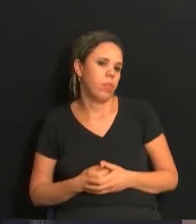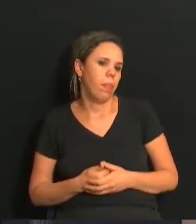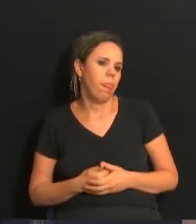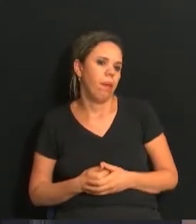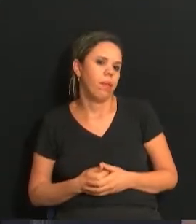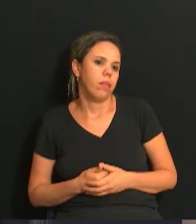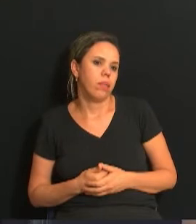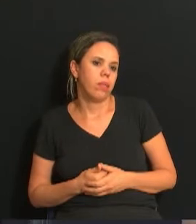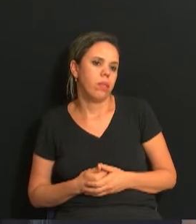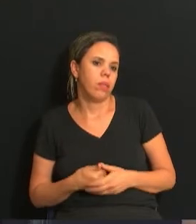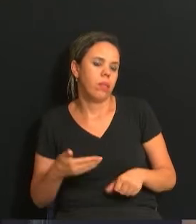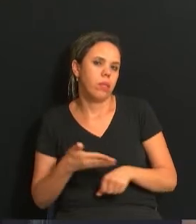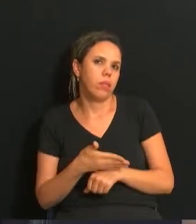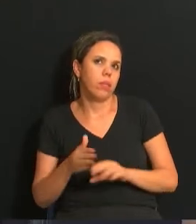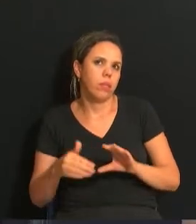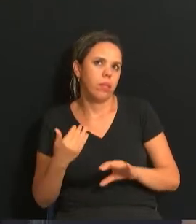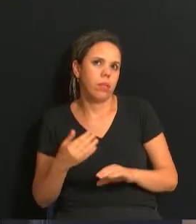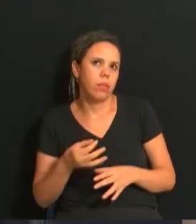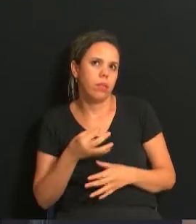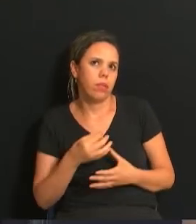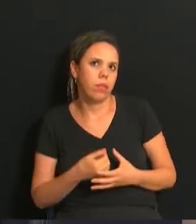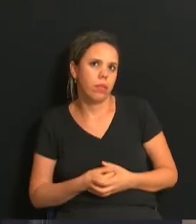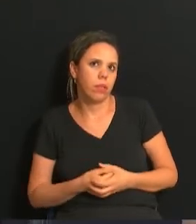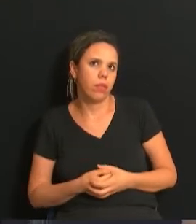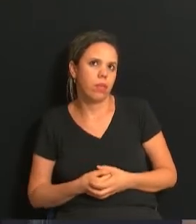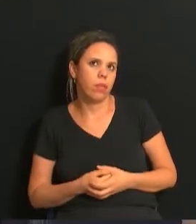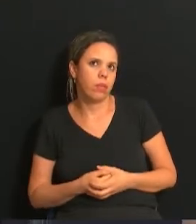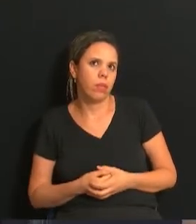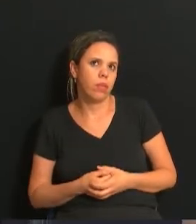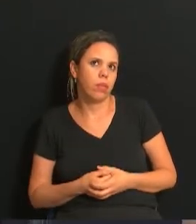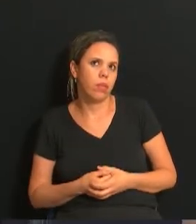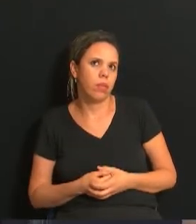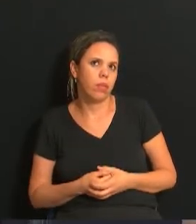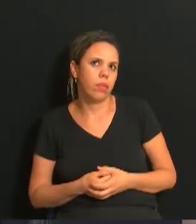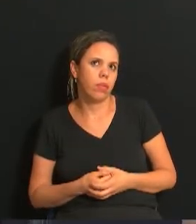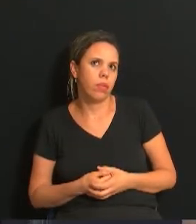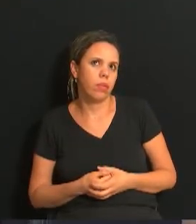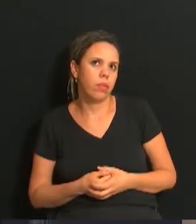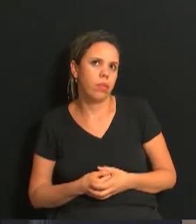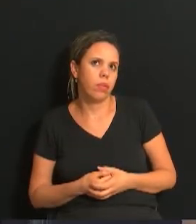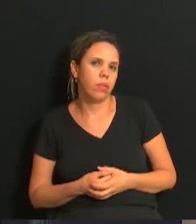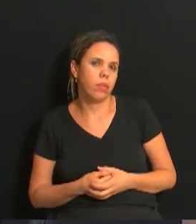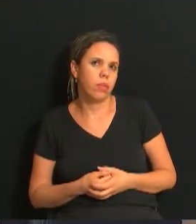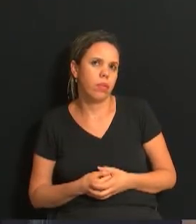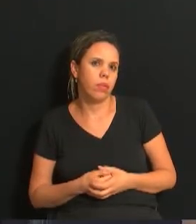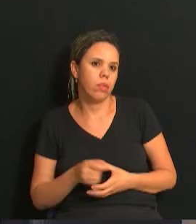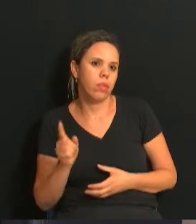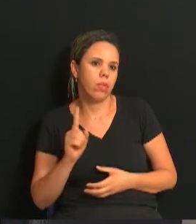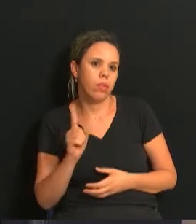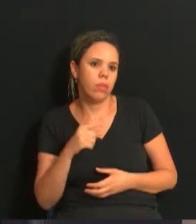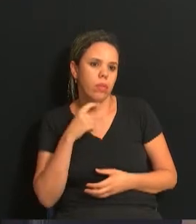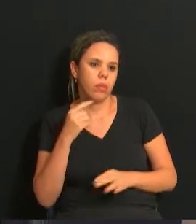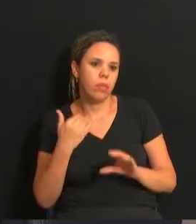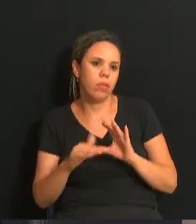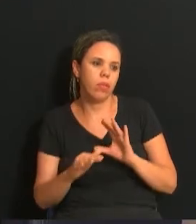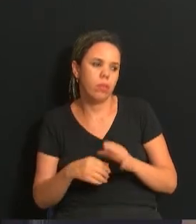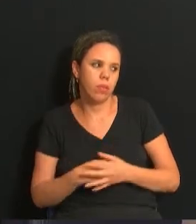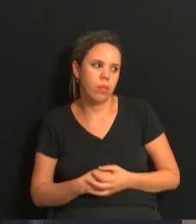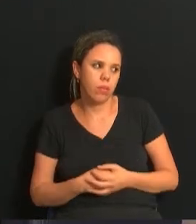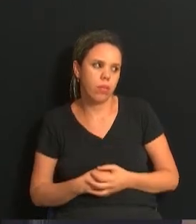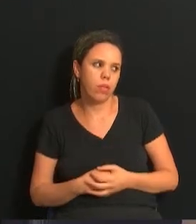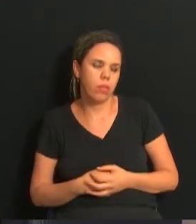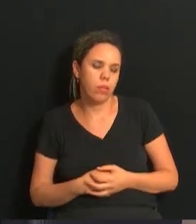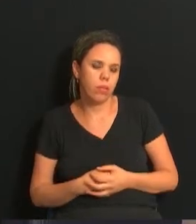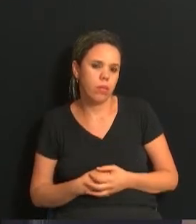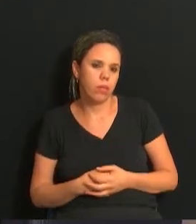nós temos participação do público. Pedindo ajuda aqui para não, sem participação do público. Então é isso, então,